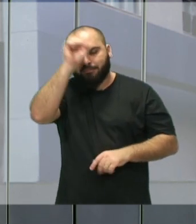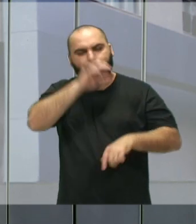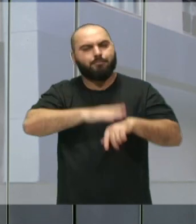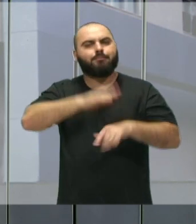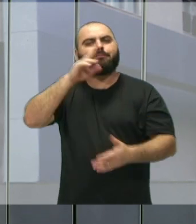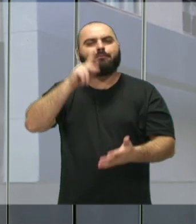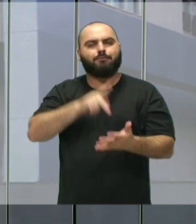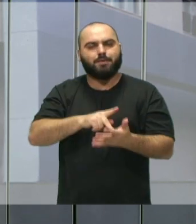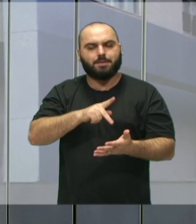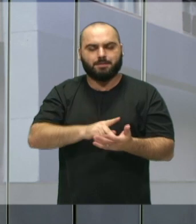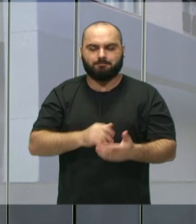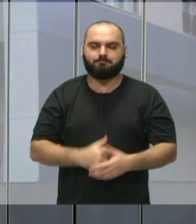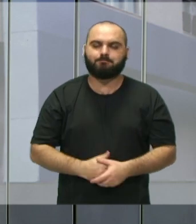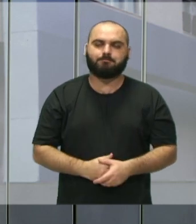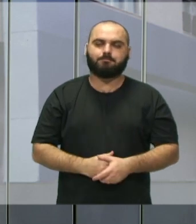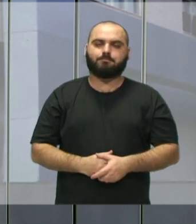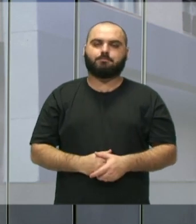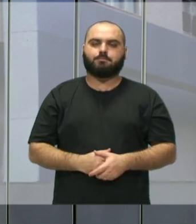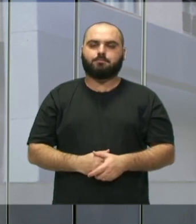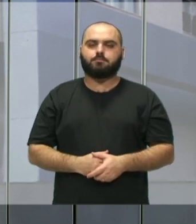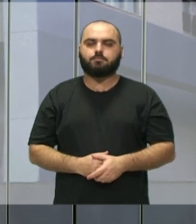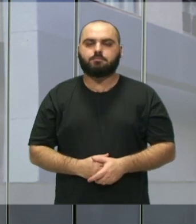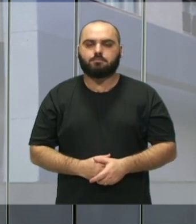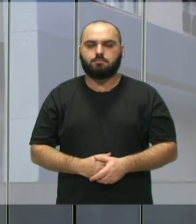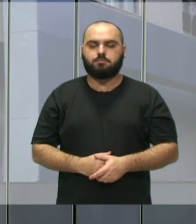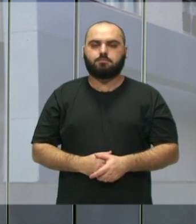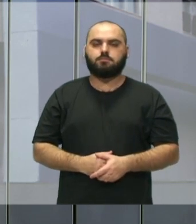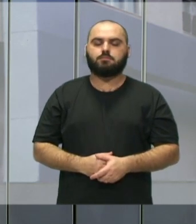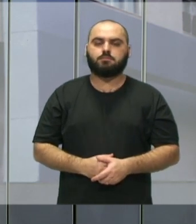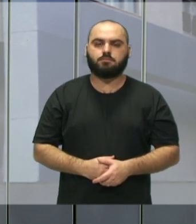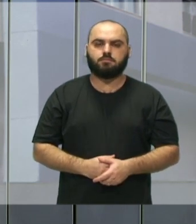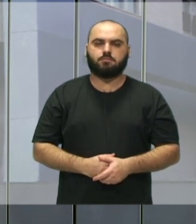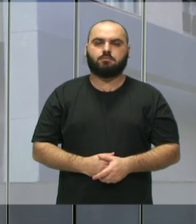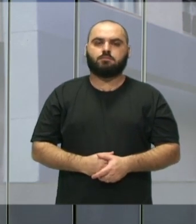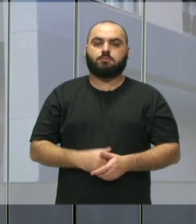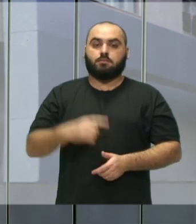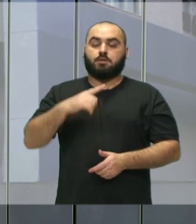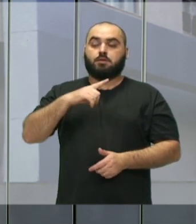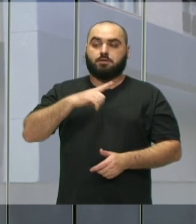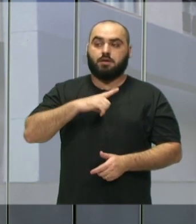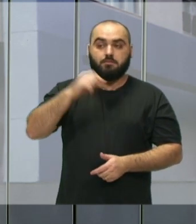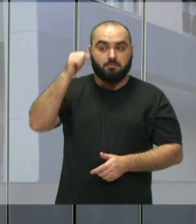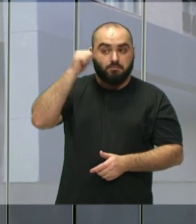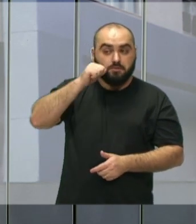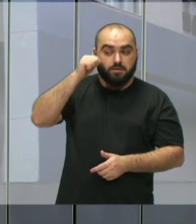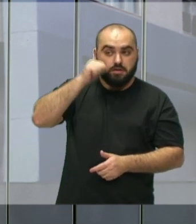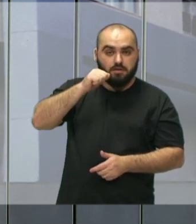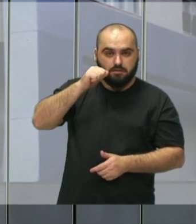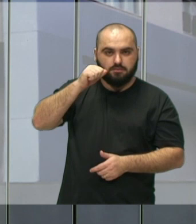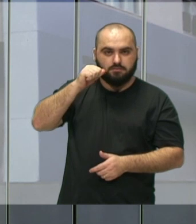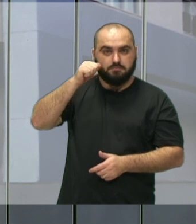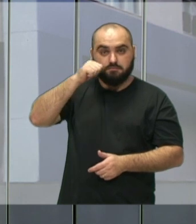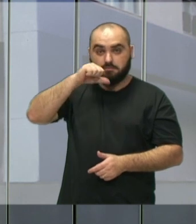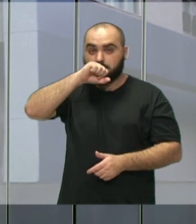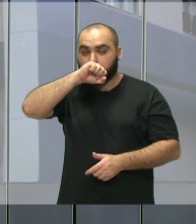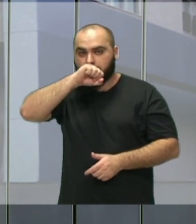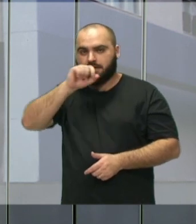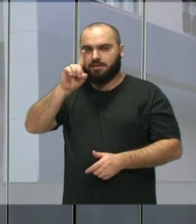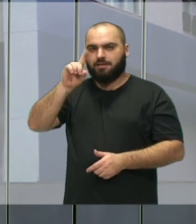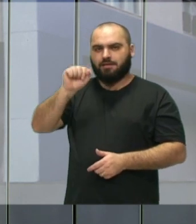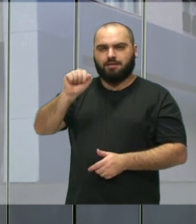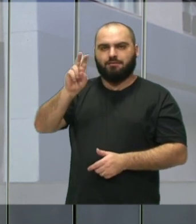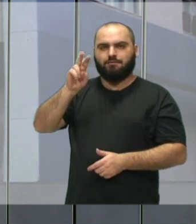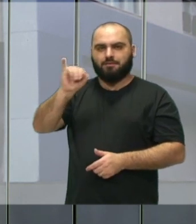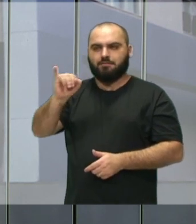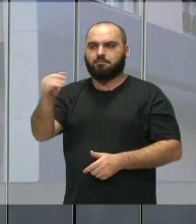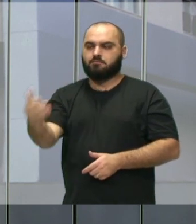E eu fui procurado pela mãe do pequeno Davi e ela colocava para mim